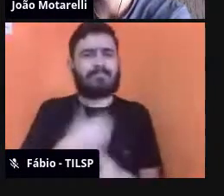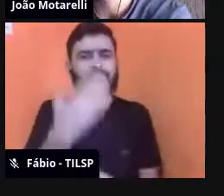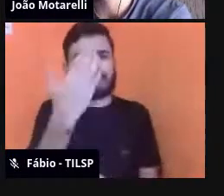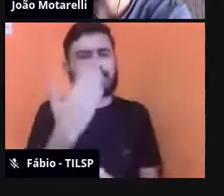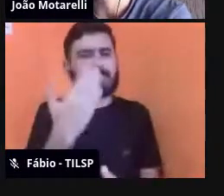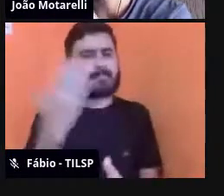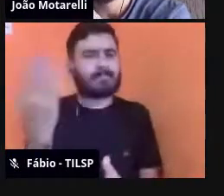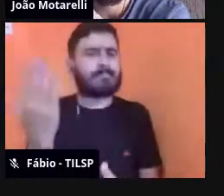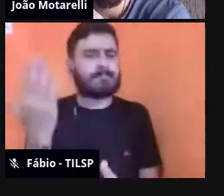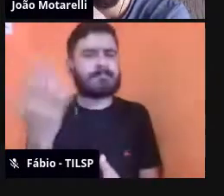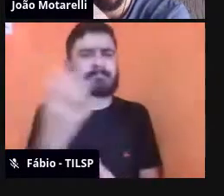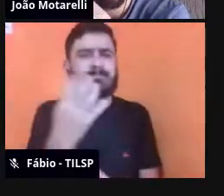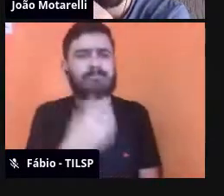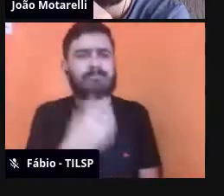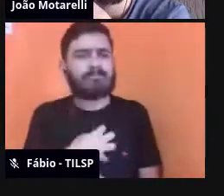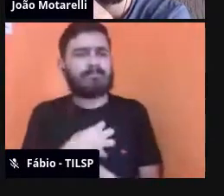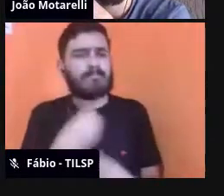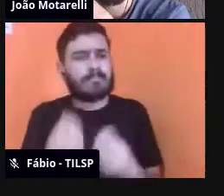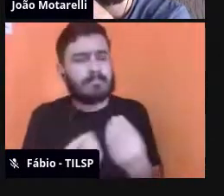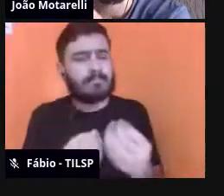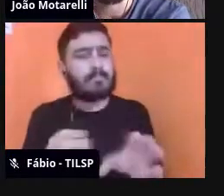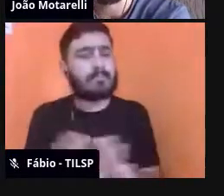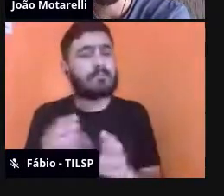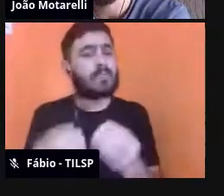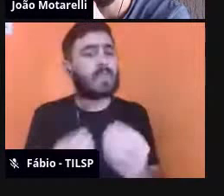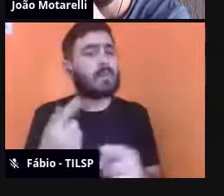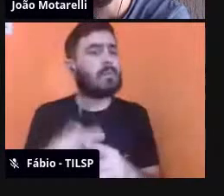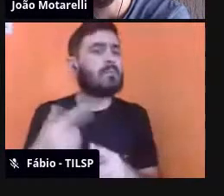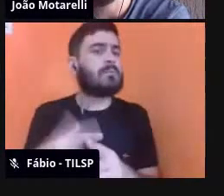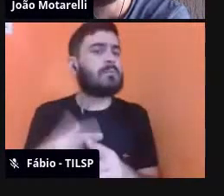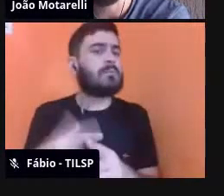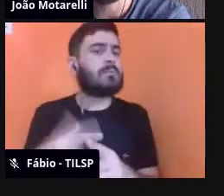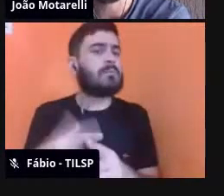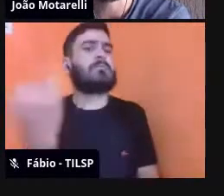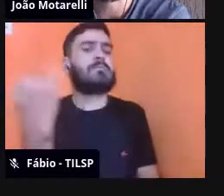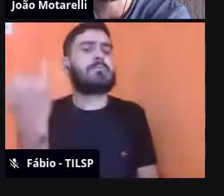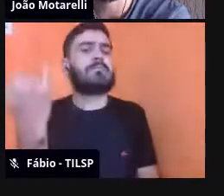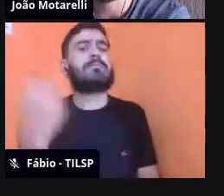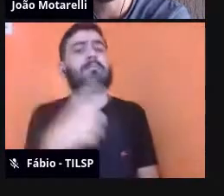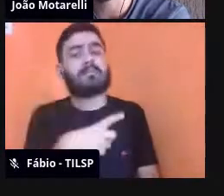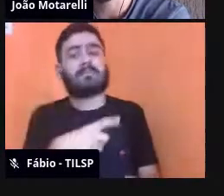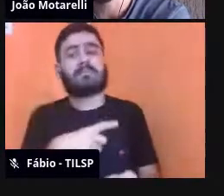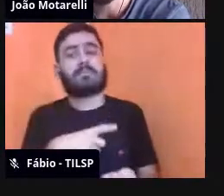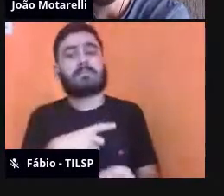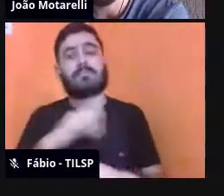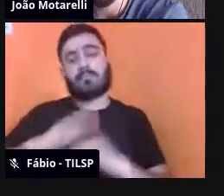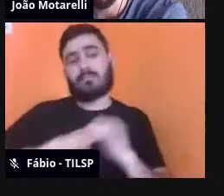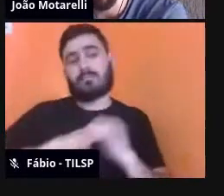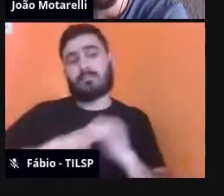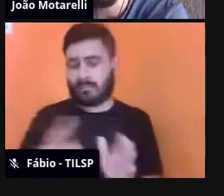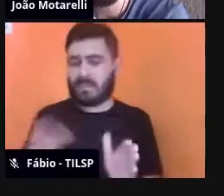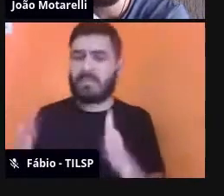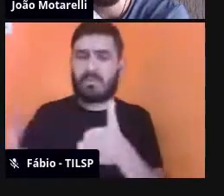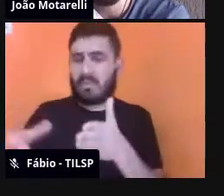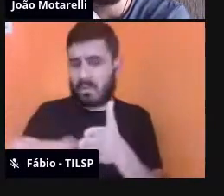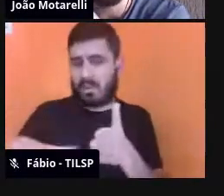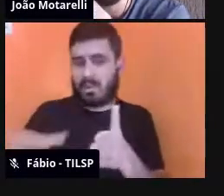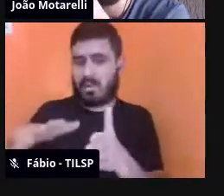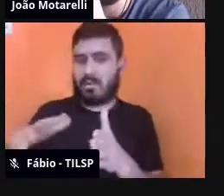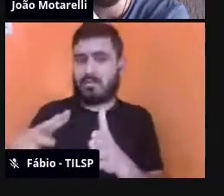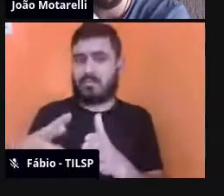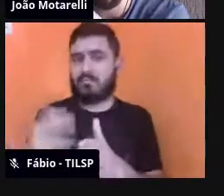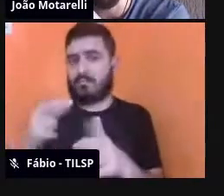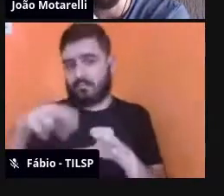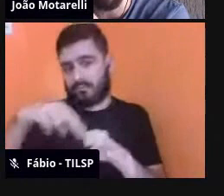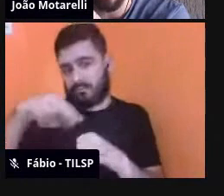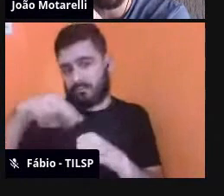importante? Porque minha carreira é super voltada, né? Começou super voltada para a nutrição esportiva, ainda trabalho com nutrição esportiva, mas